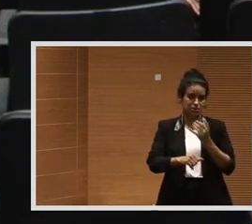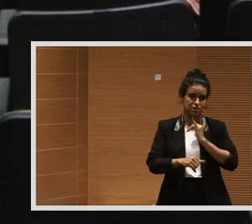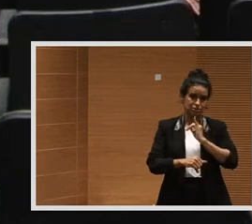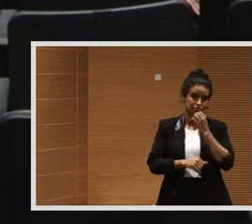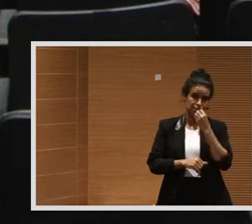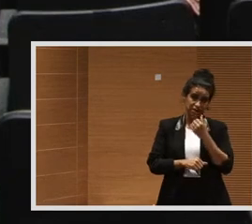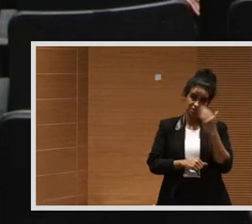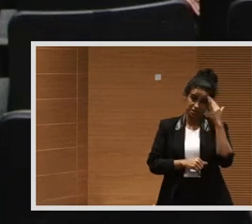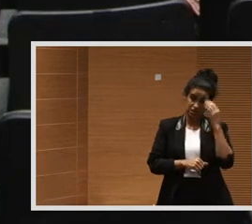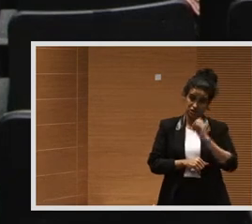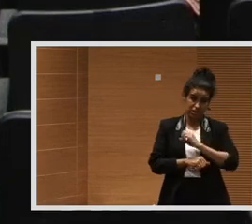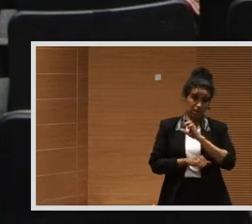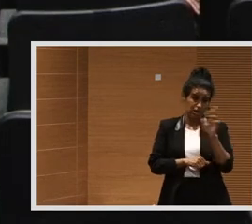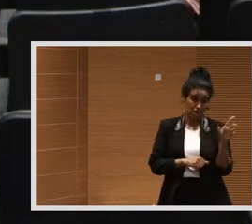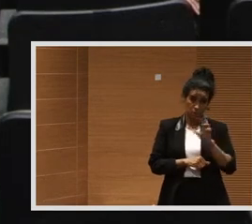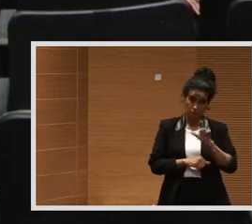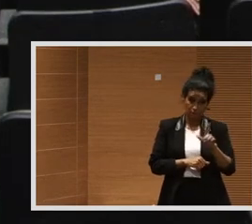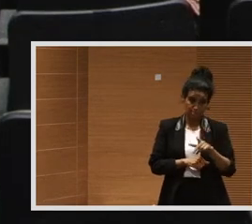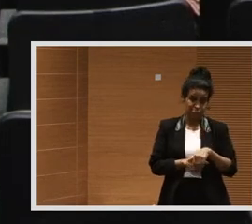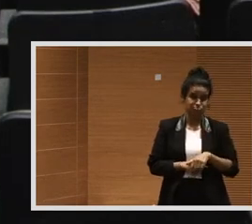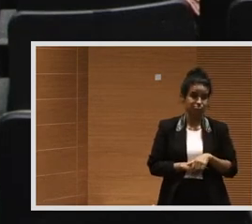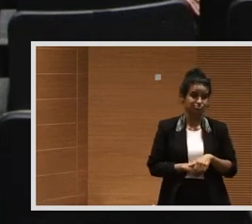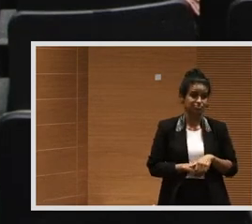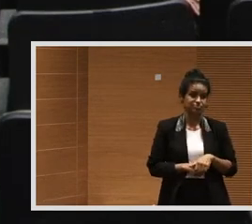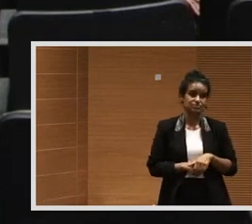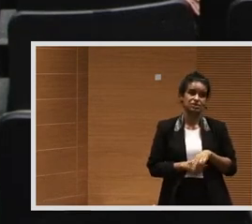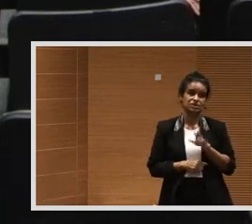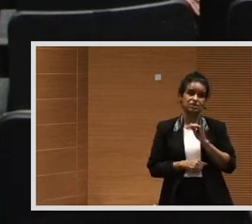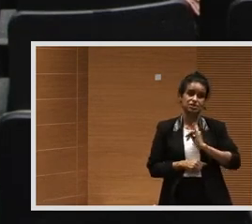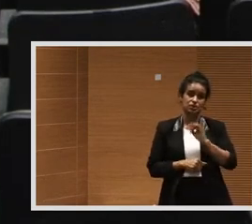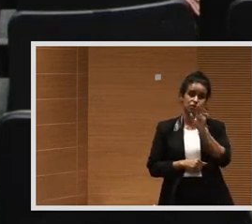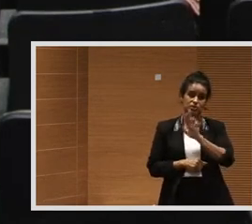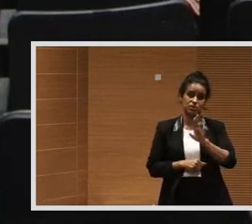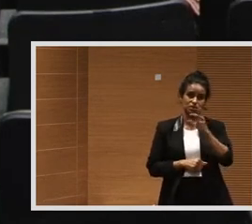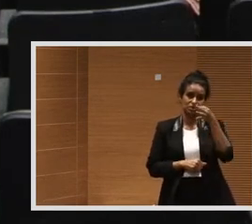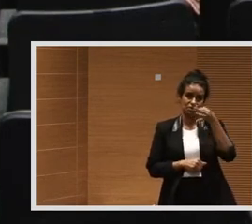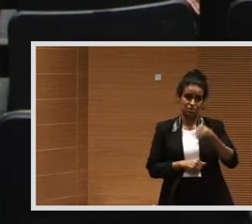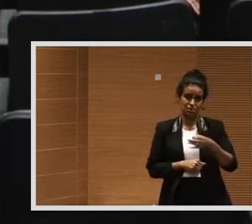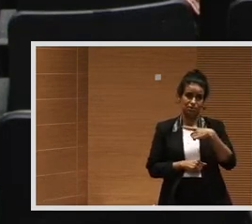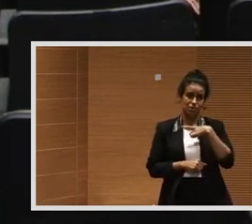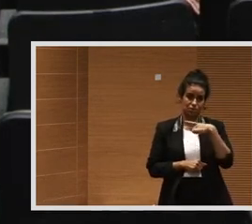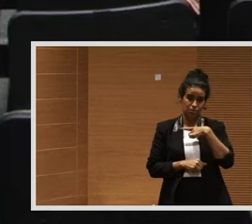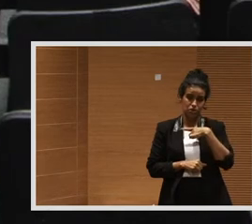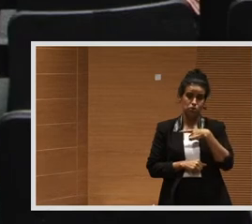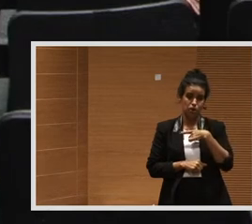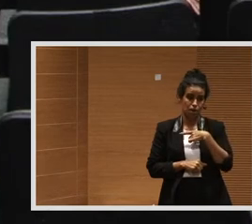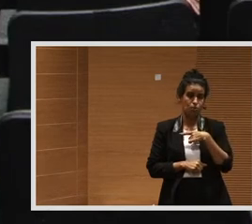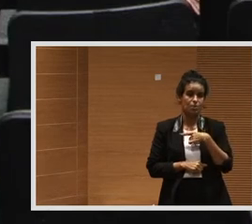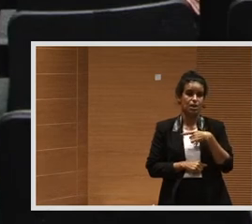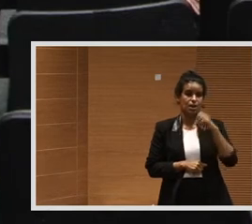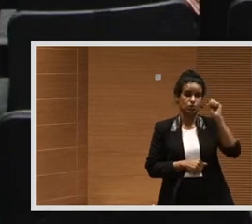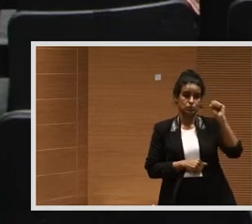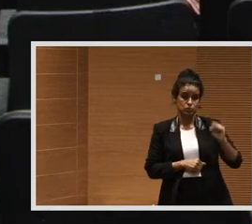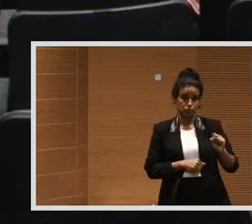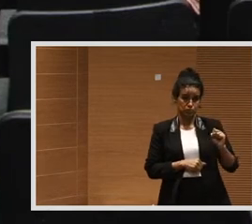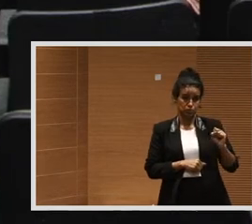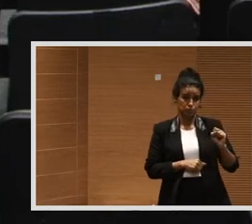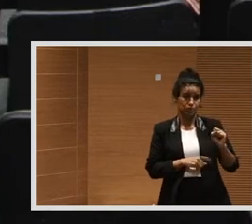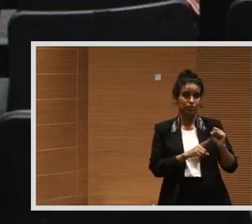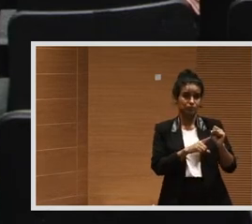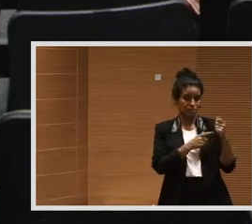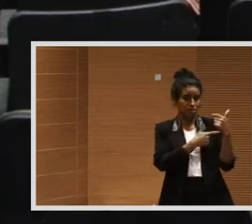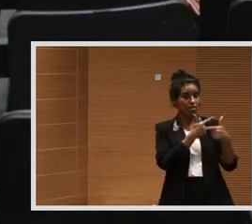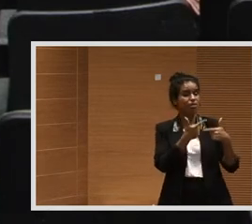não seria isso também, e bem utilizada. Inclusive, tem um pessoal lá do Rio Grande do Sul que trabalha muito